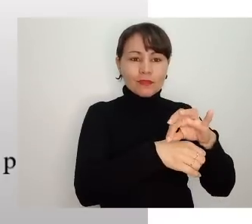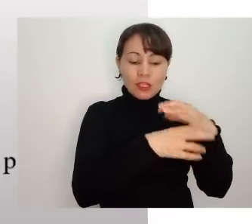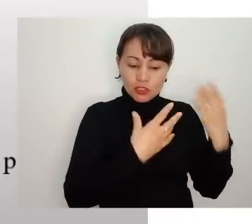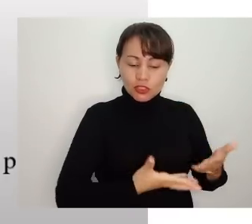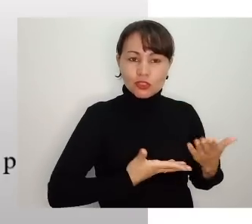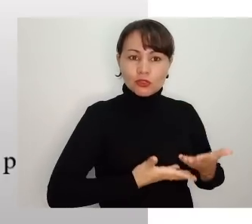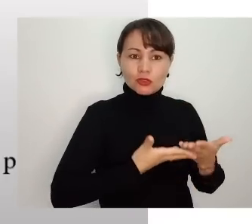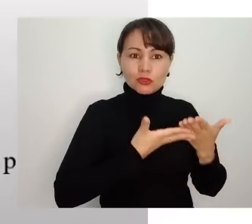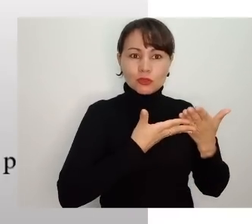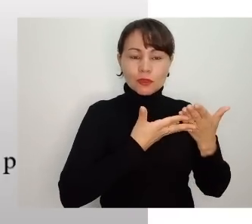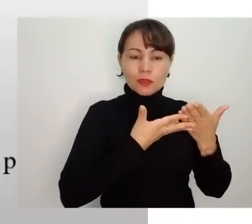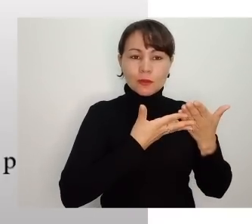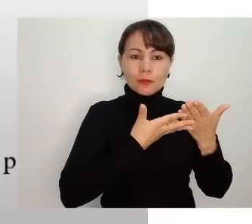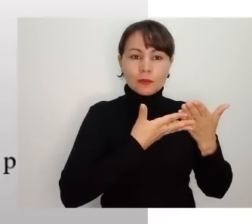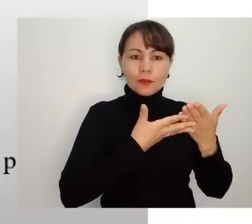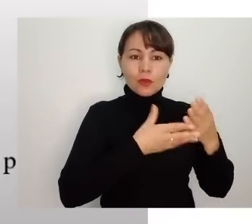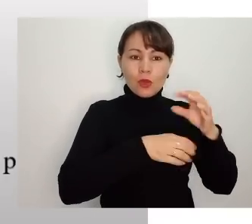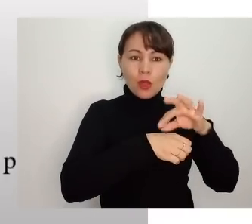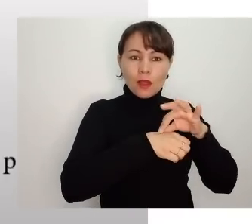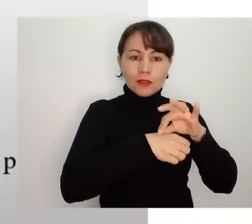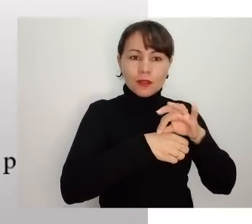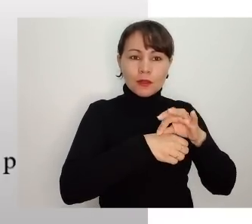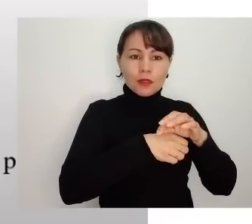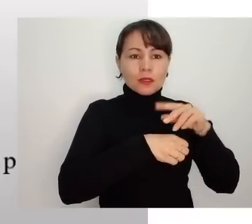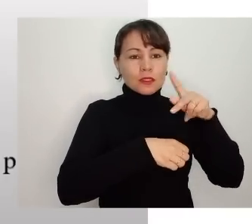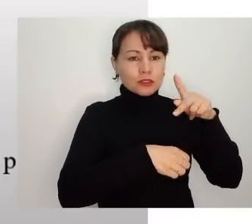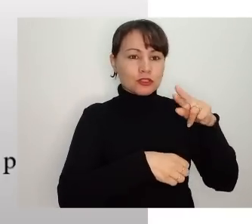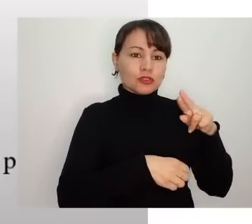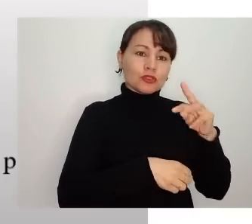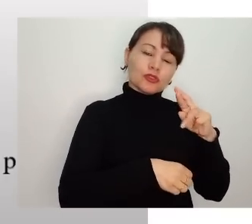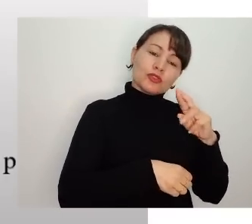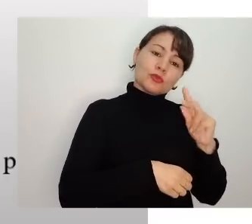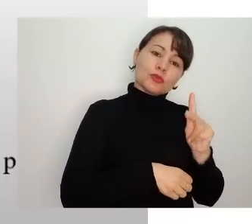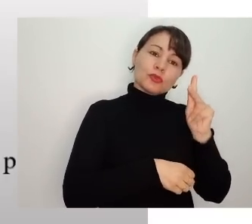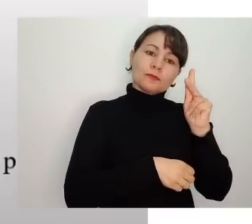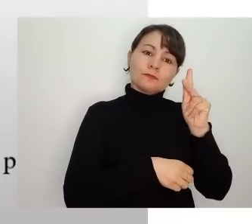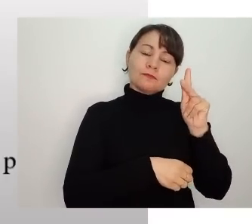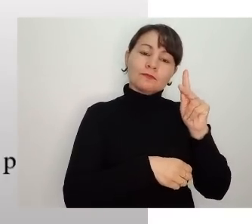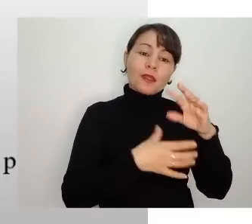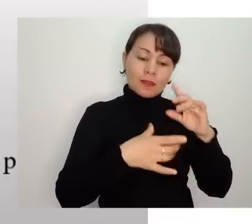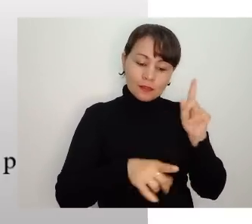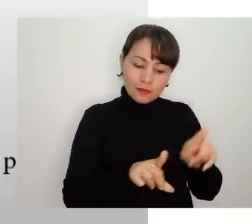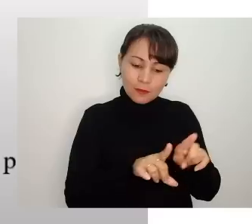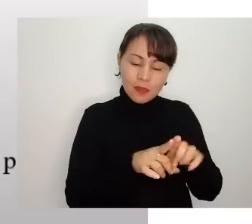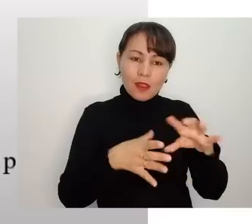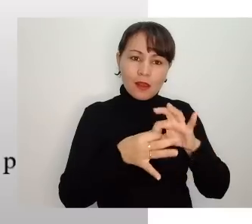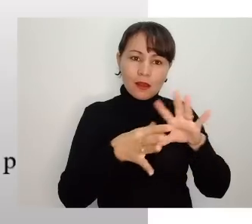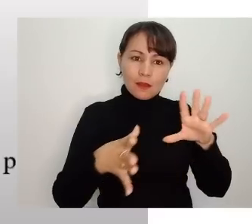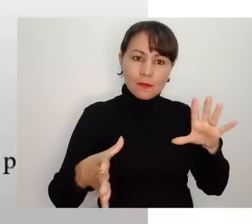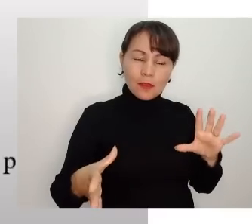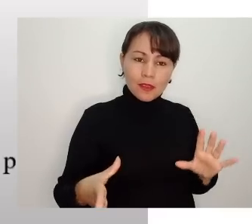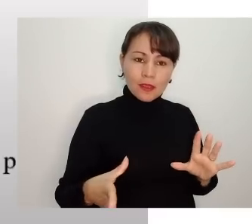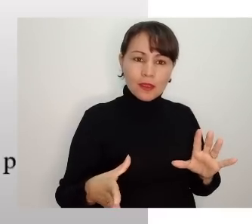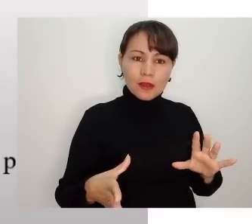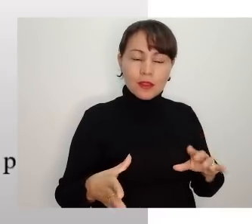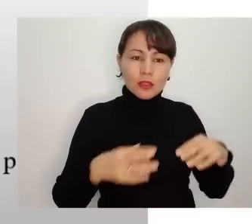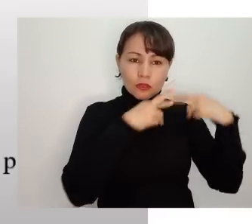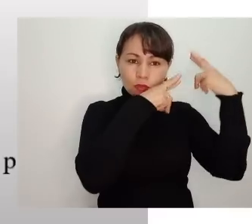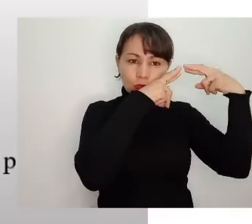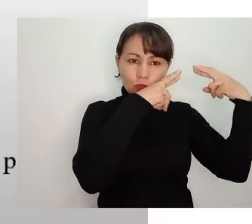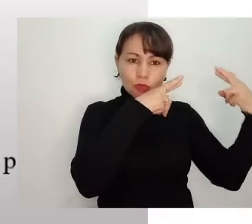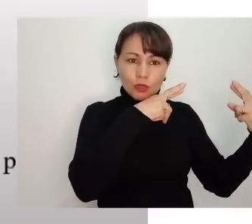também irão estimular as células de Purkinje, também liberando o